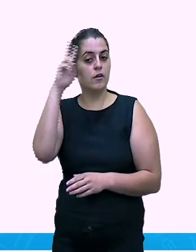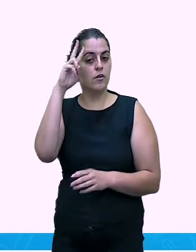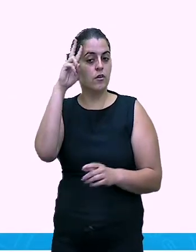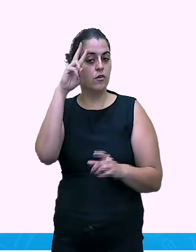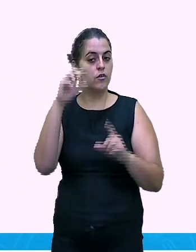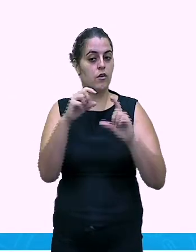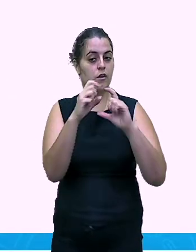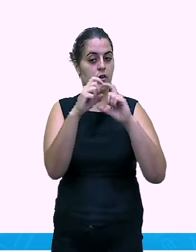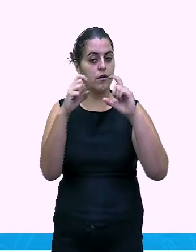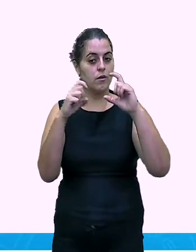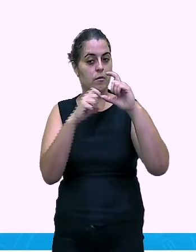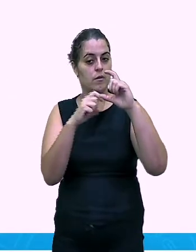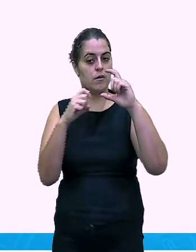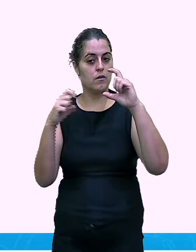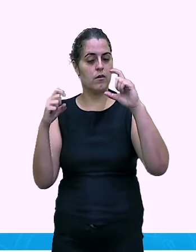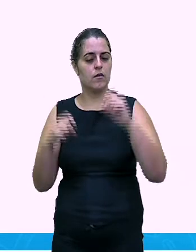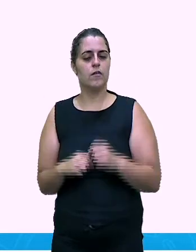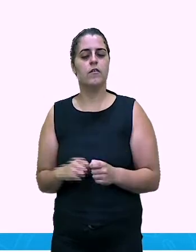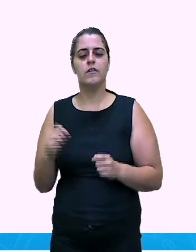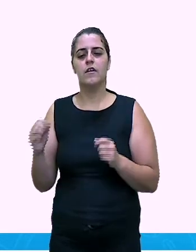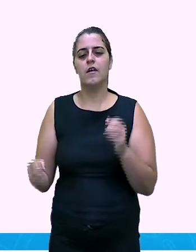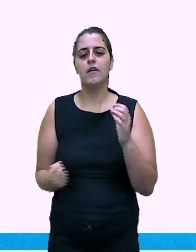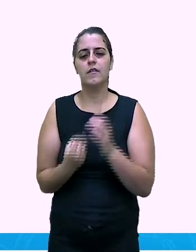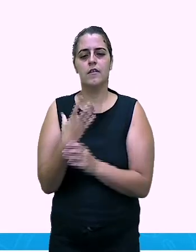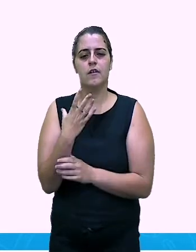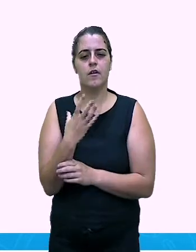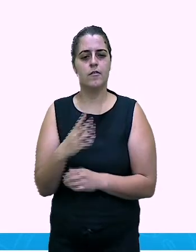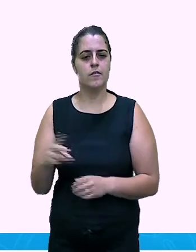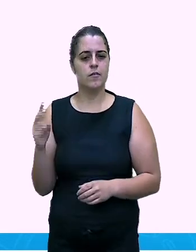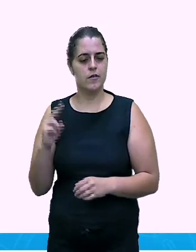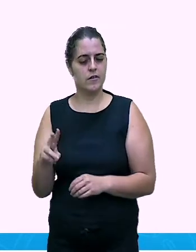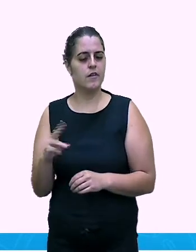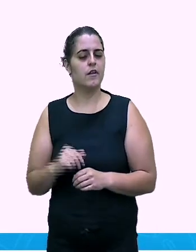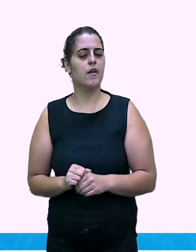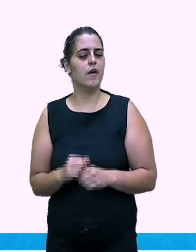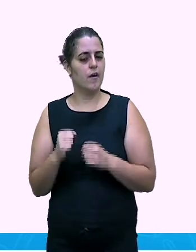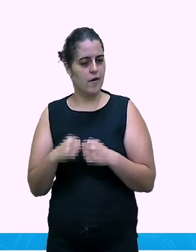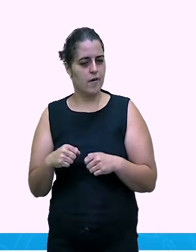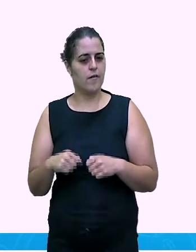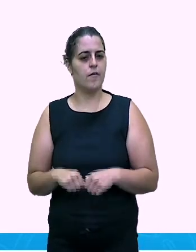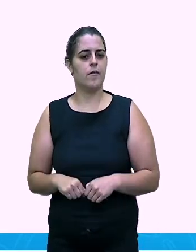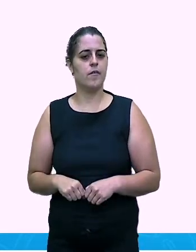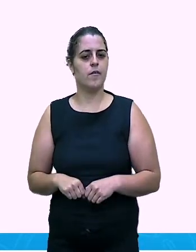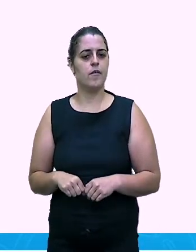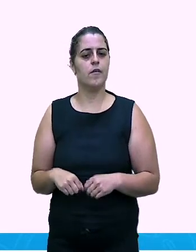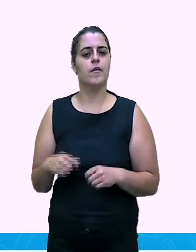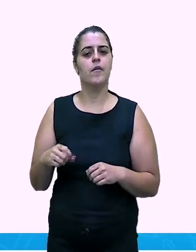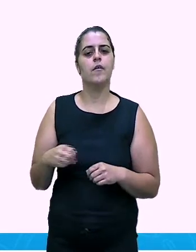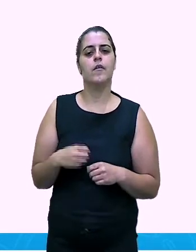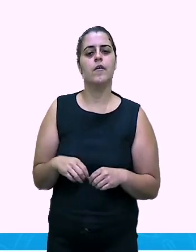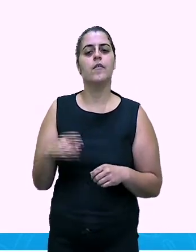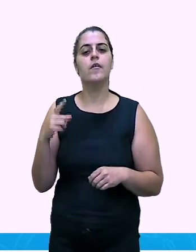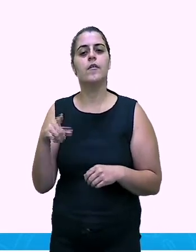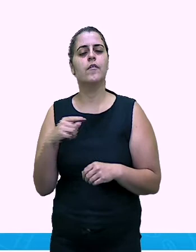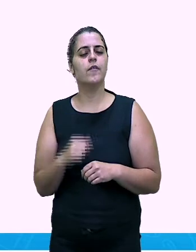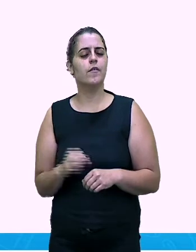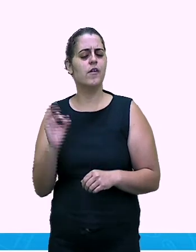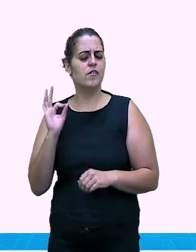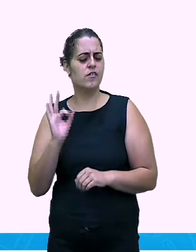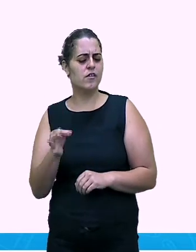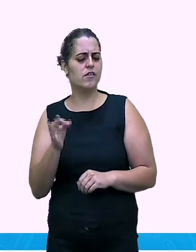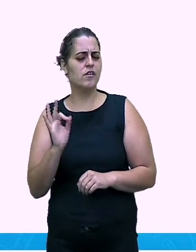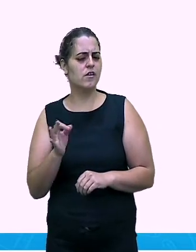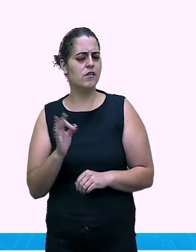história em quadrinho. Se você quer planejar, e olha, você deve planejar e que eu creio que você vai fazer